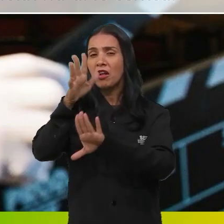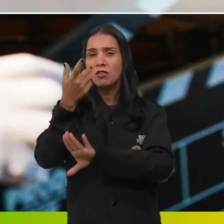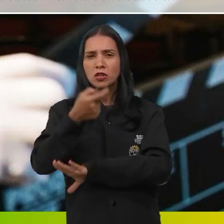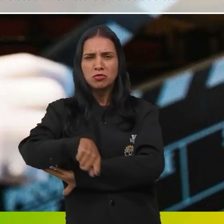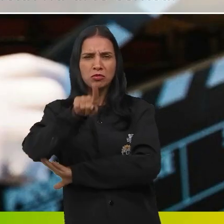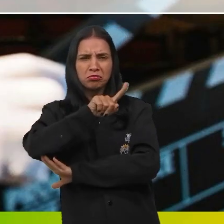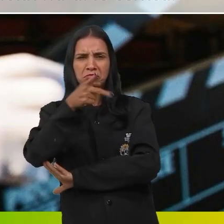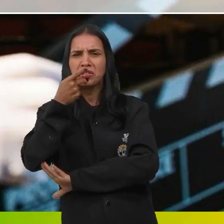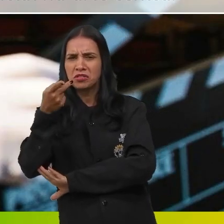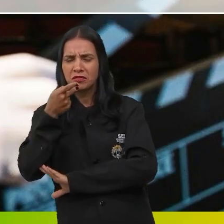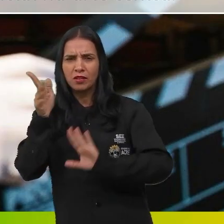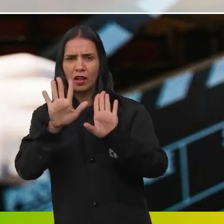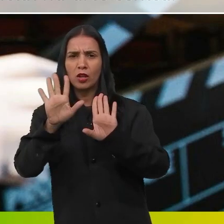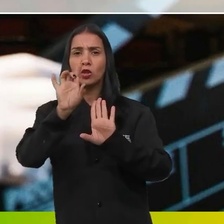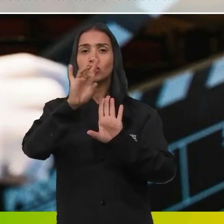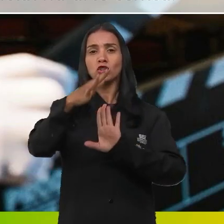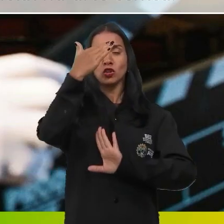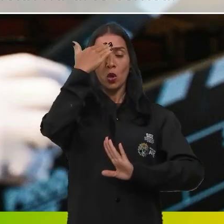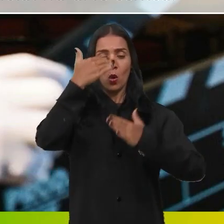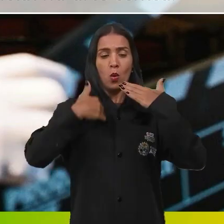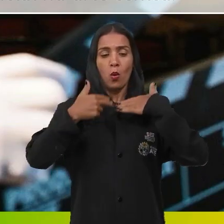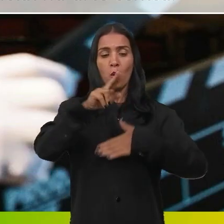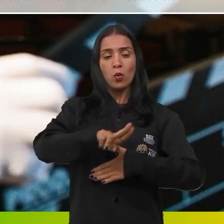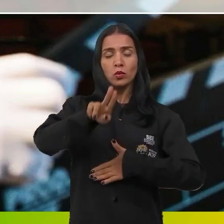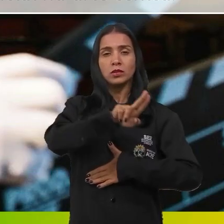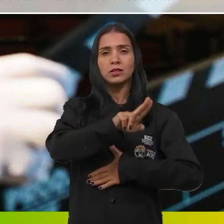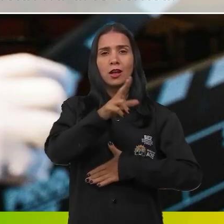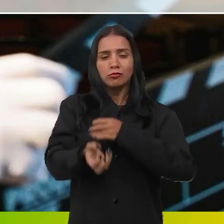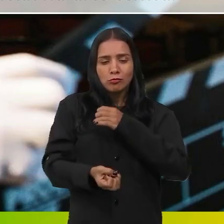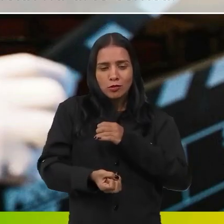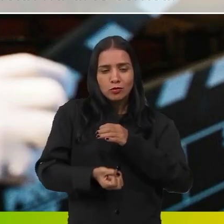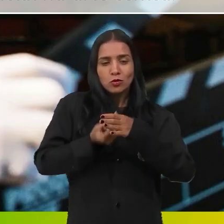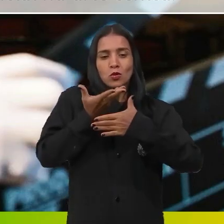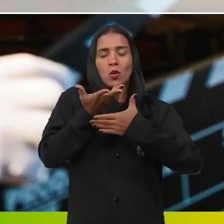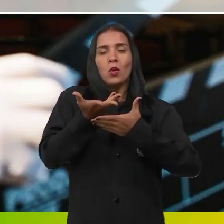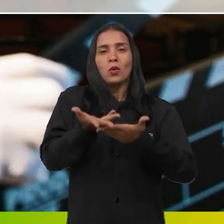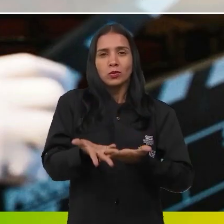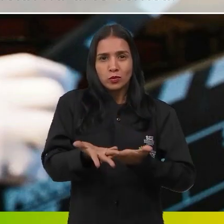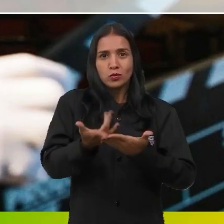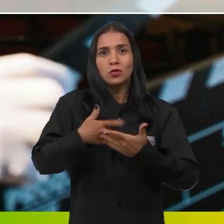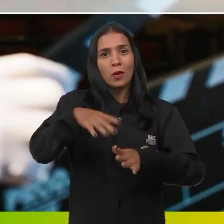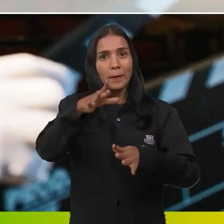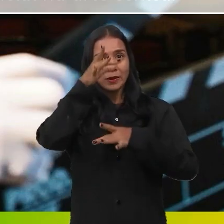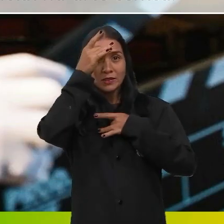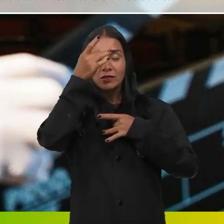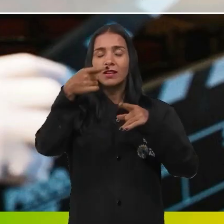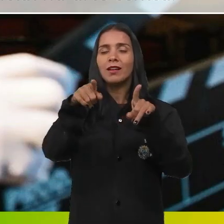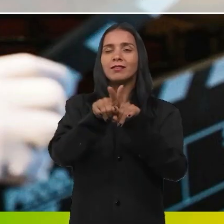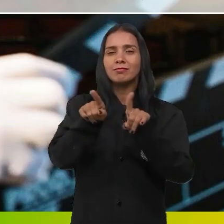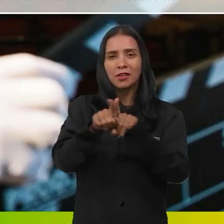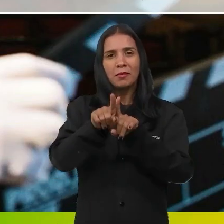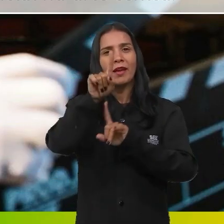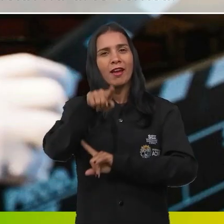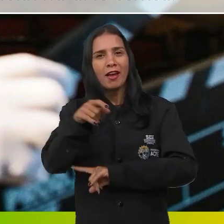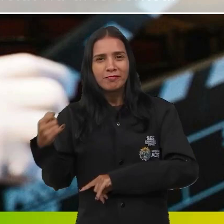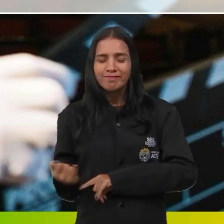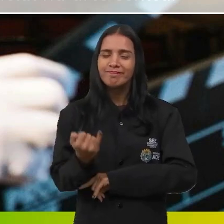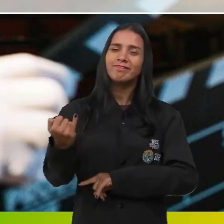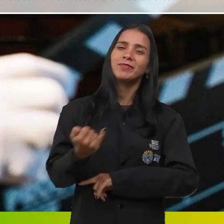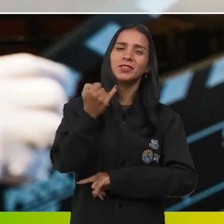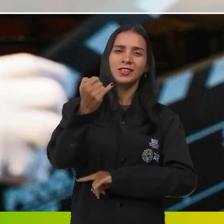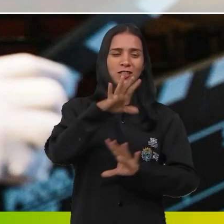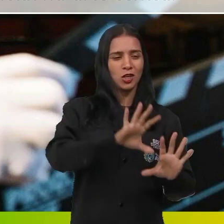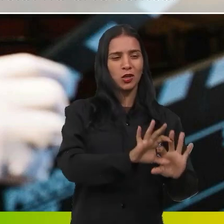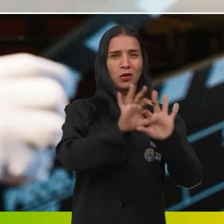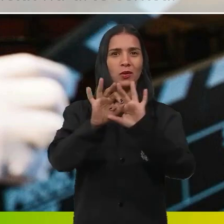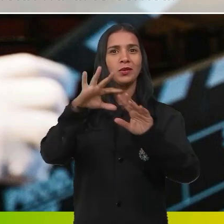do corpo, atores criam mundos e personagens, tornando essencial na arte cênica. O que